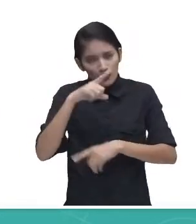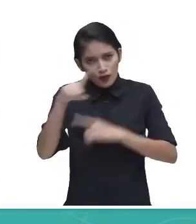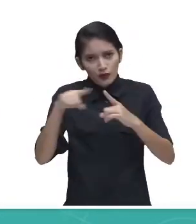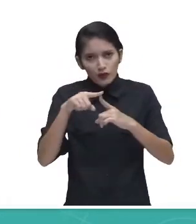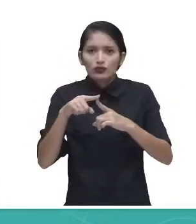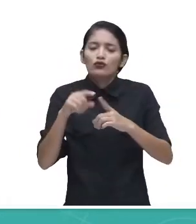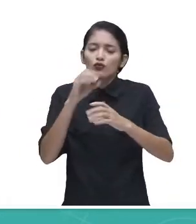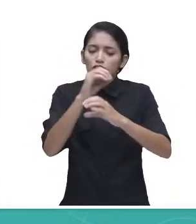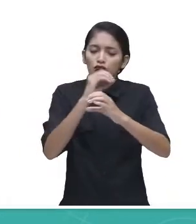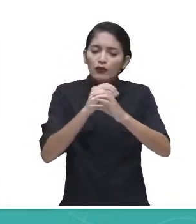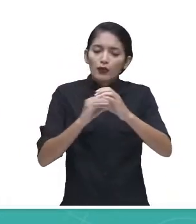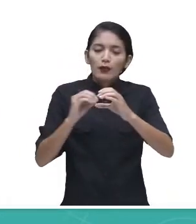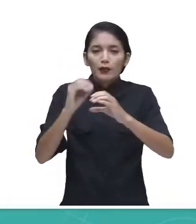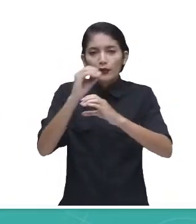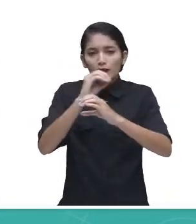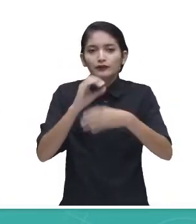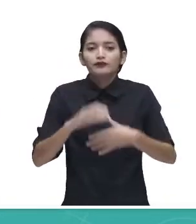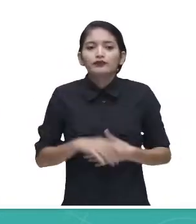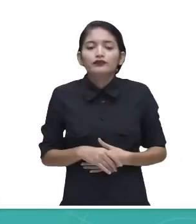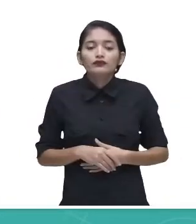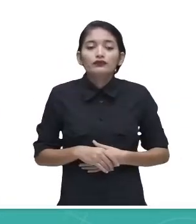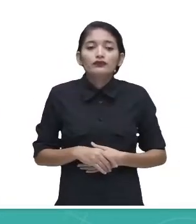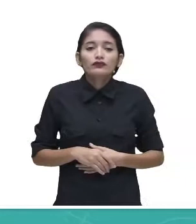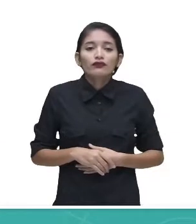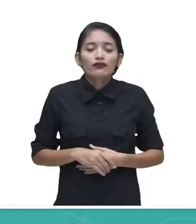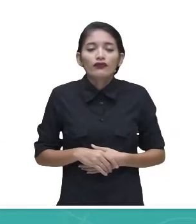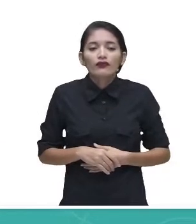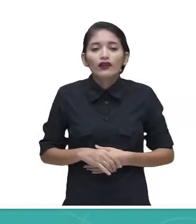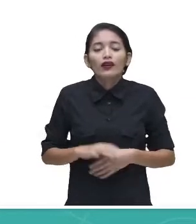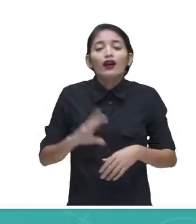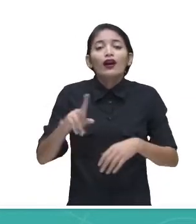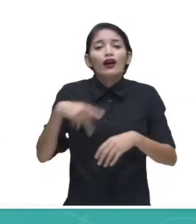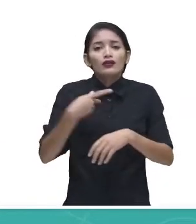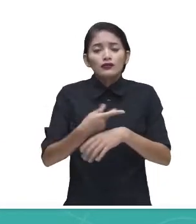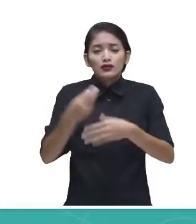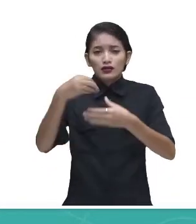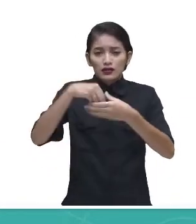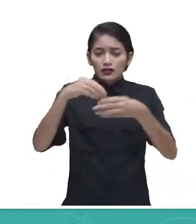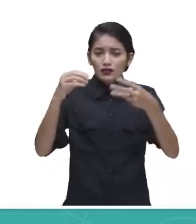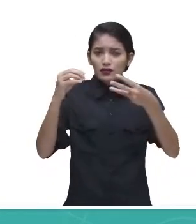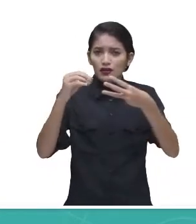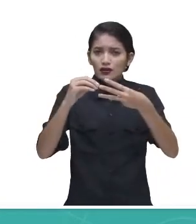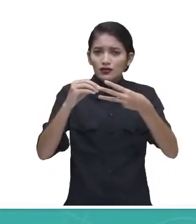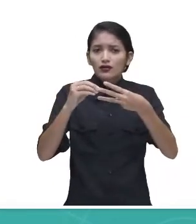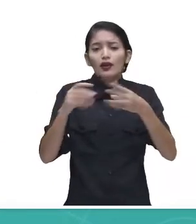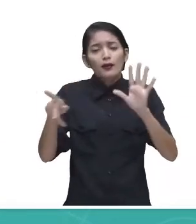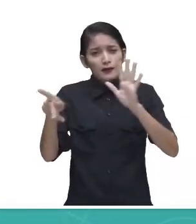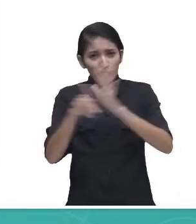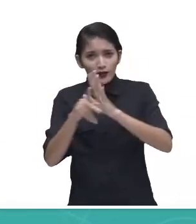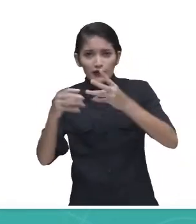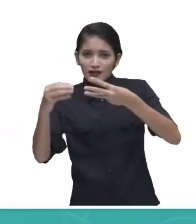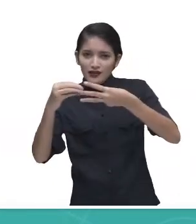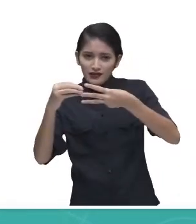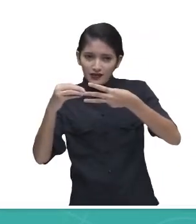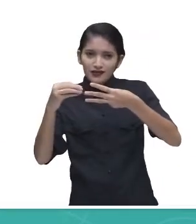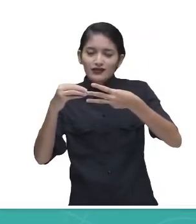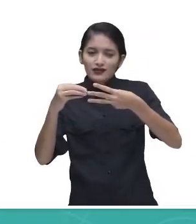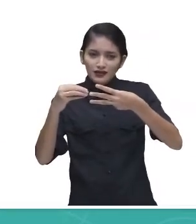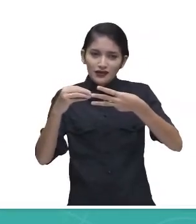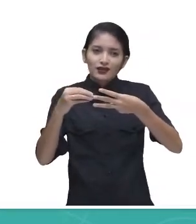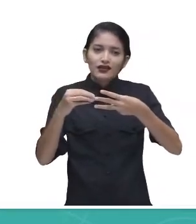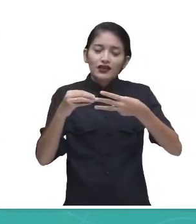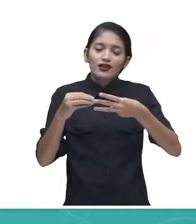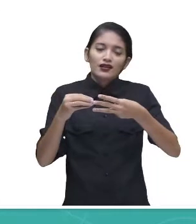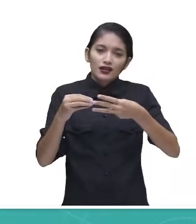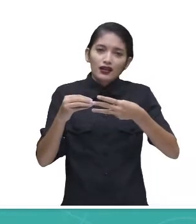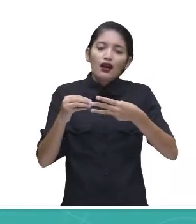pequenos órgãos. E depois disso, né, dentro da célula, a gente vai ter a célula. Depois das organelas dentro da célula, nós vamos ter o quê?